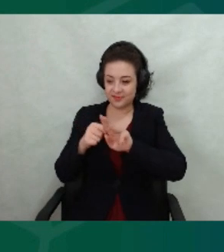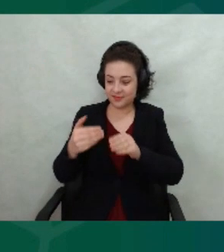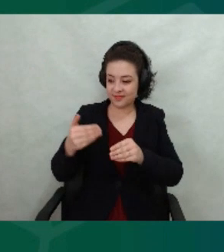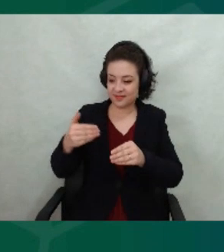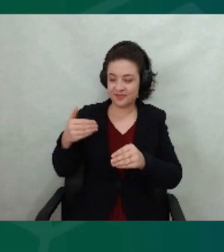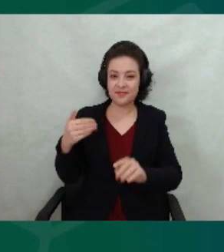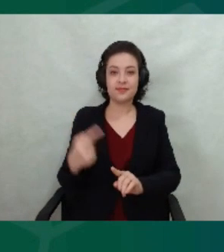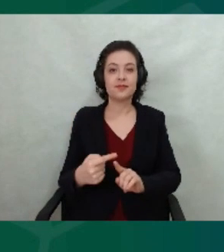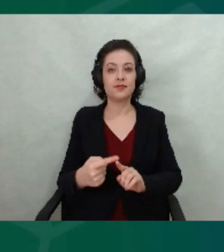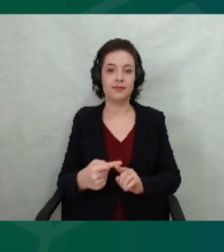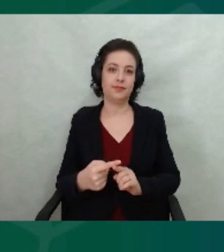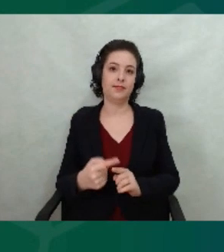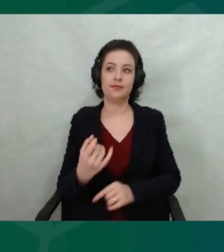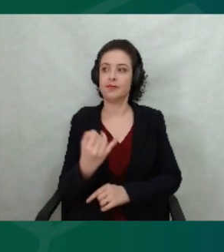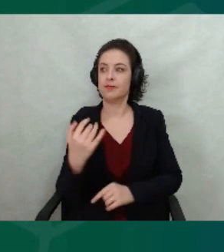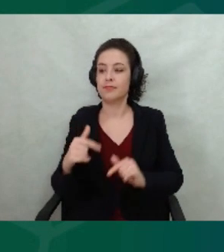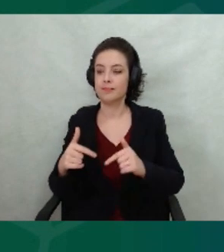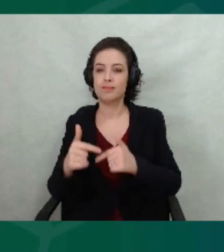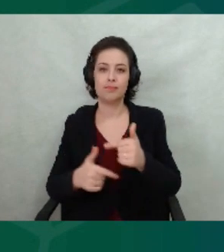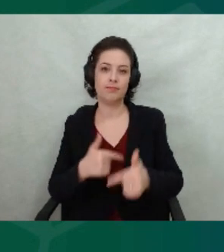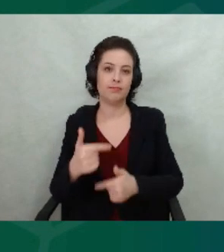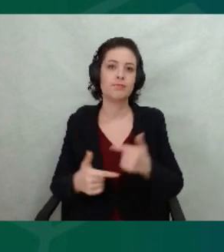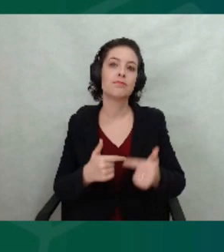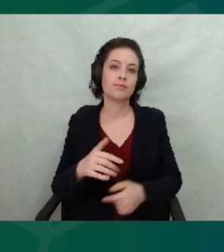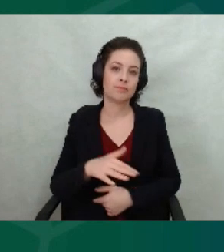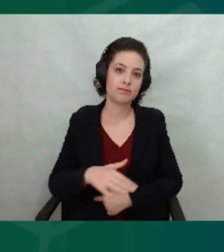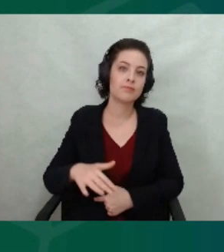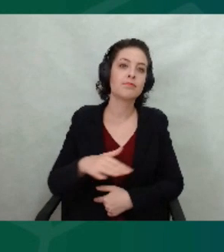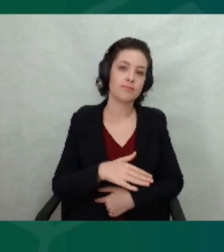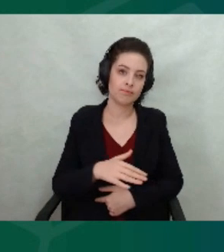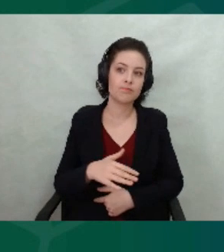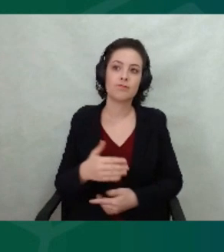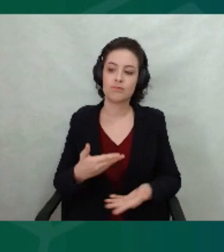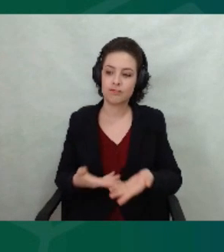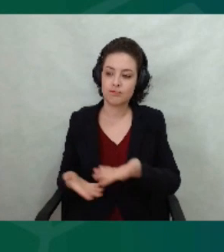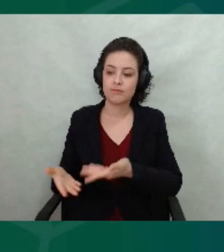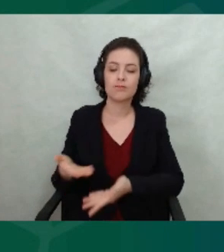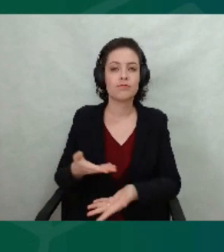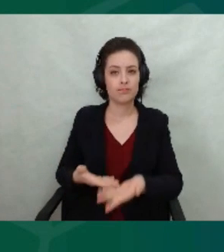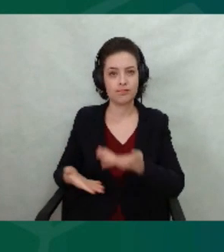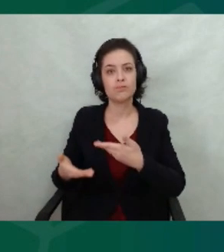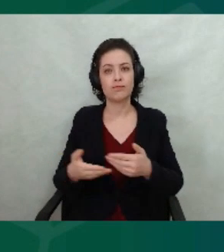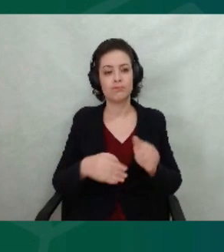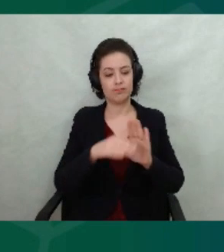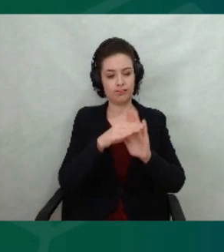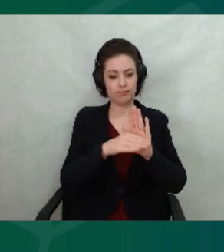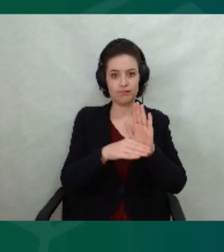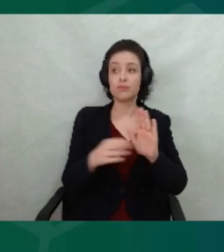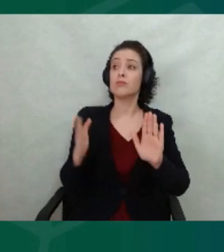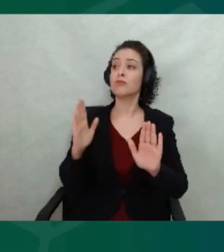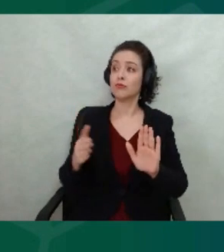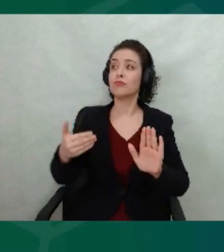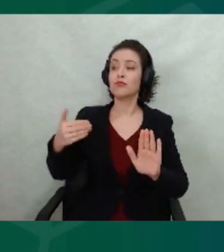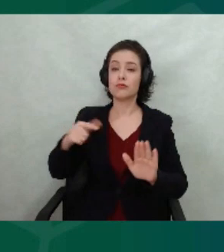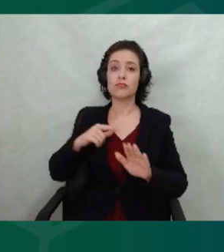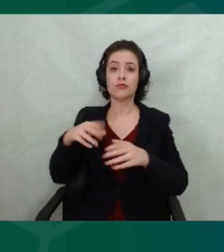tivemos muitas ações em comum. Nós trouxemos os protocolos que já existem na enfermagem, no